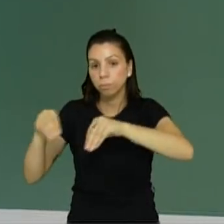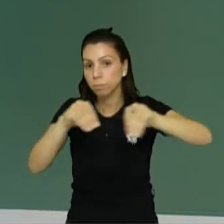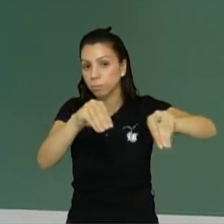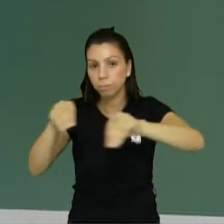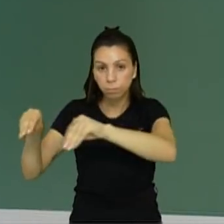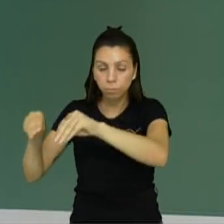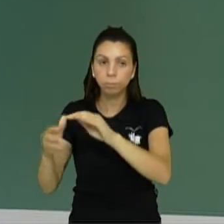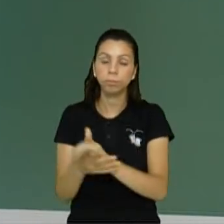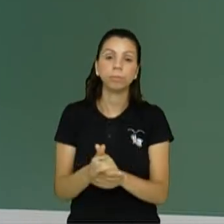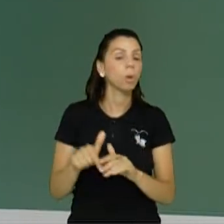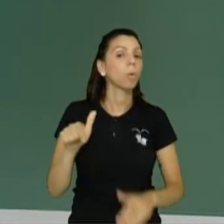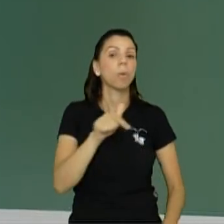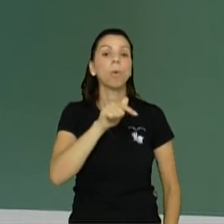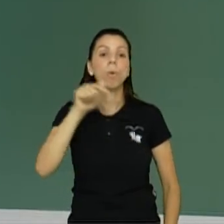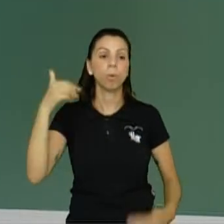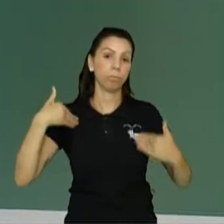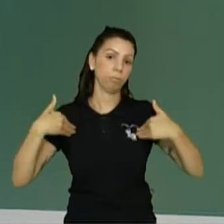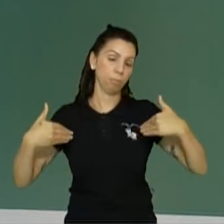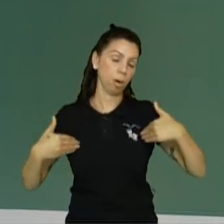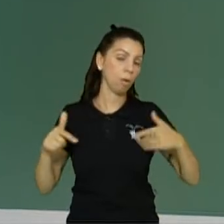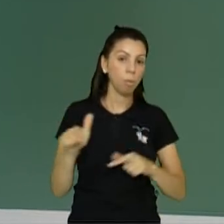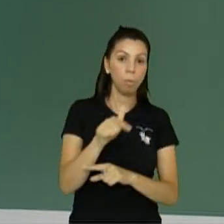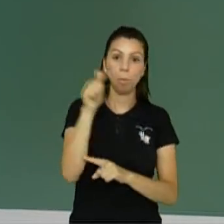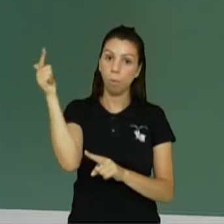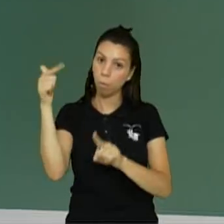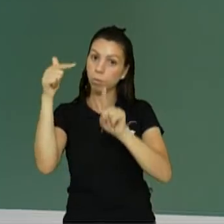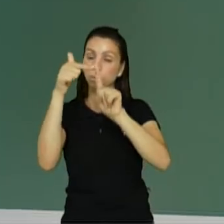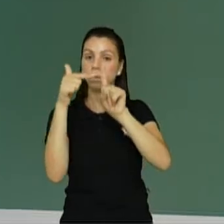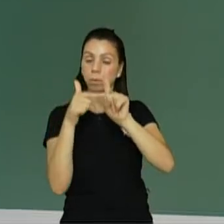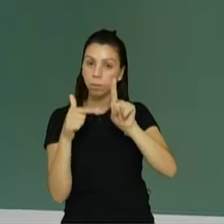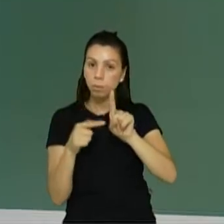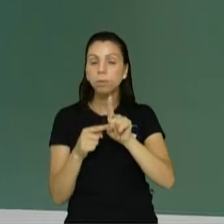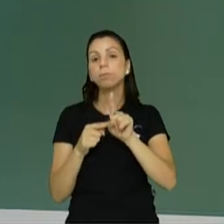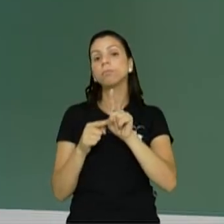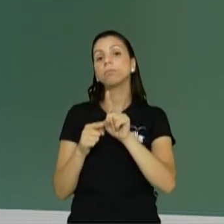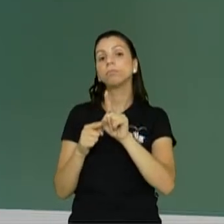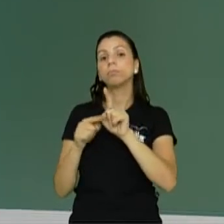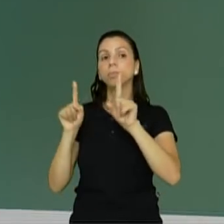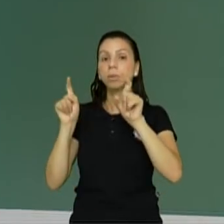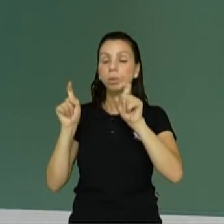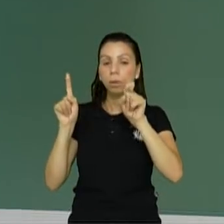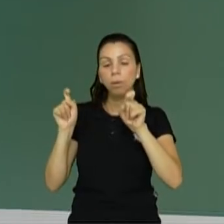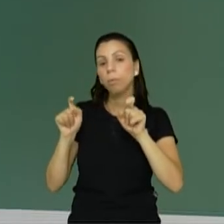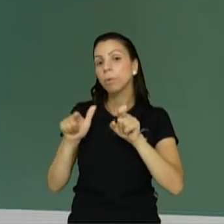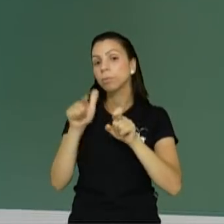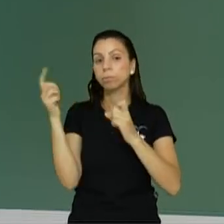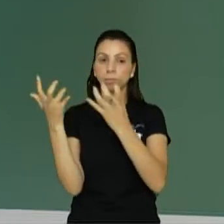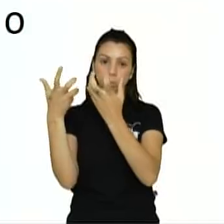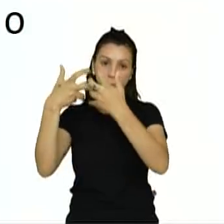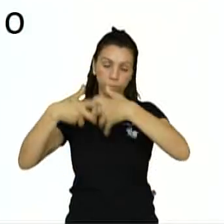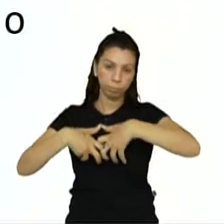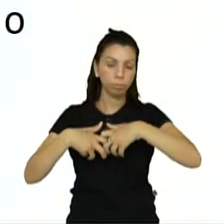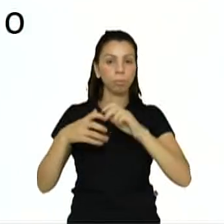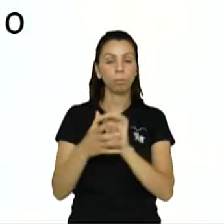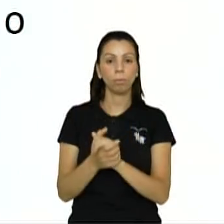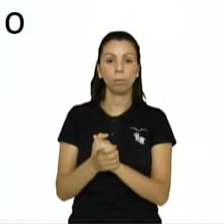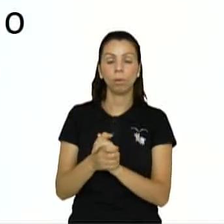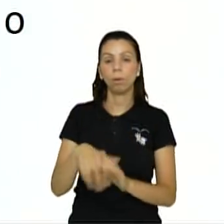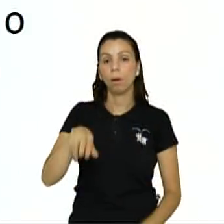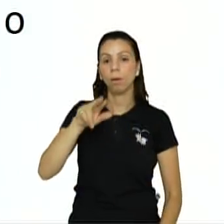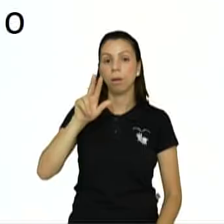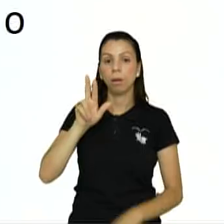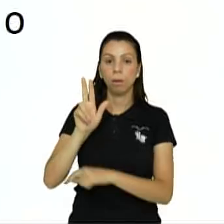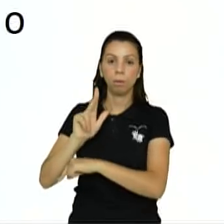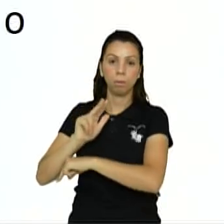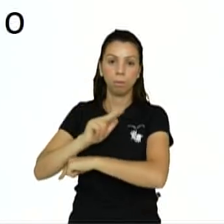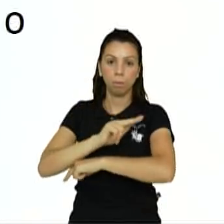partes vão ter outros tipos de articulações para outras funções. Então, olha a perna da formiga, que legal! Nesse GIF, você consegue ver